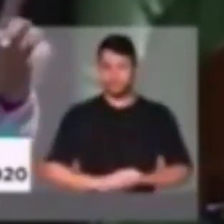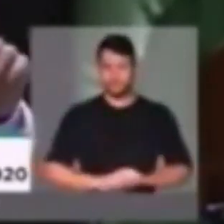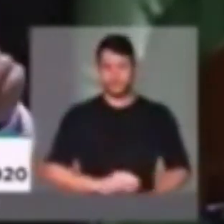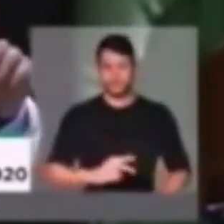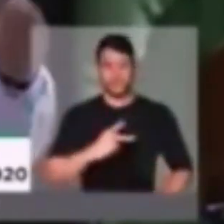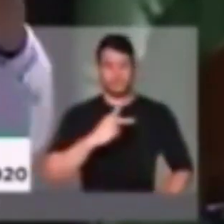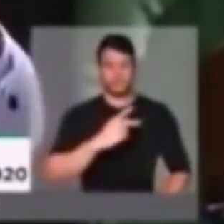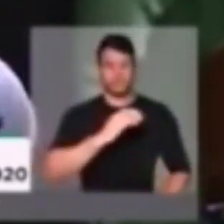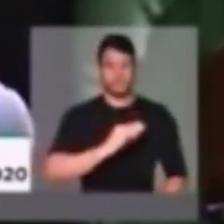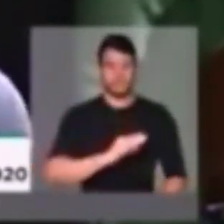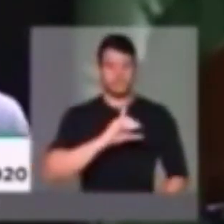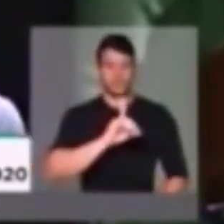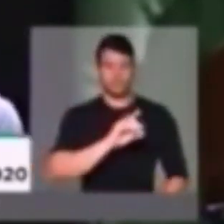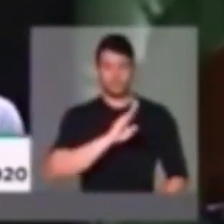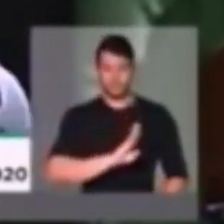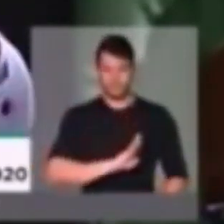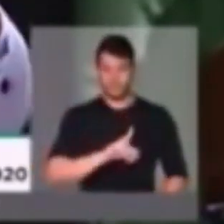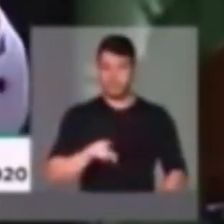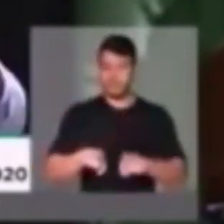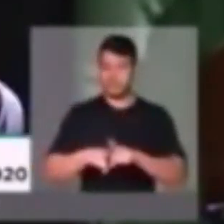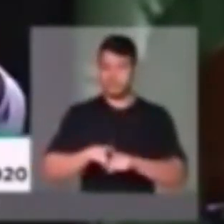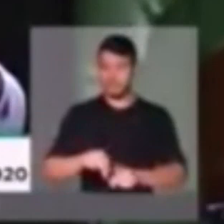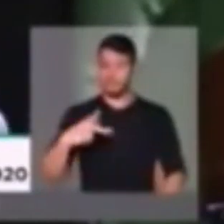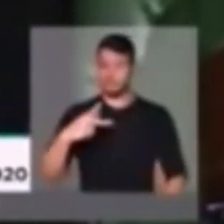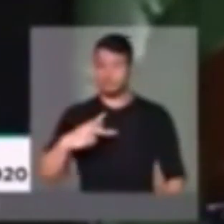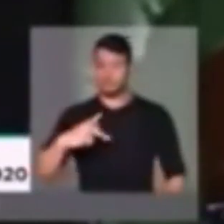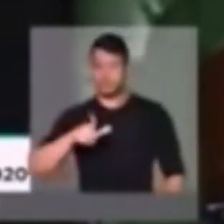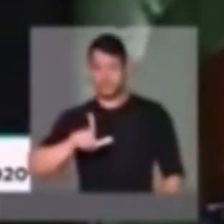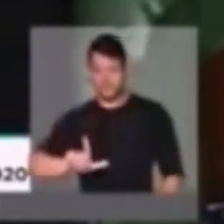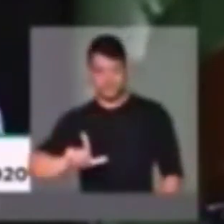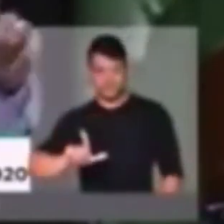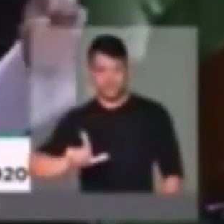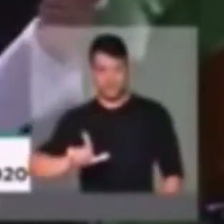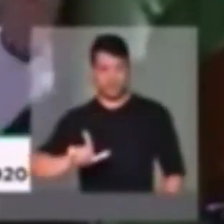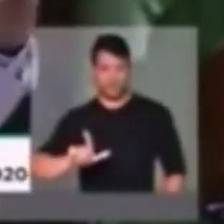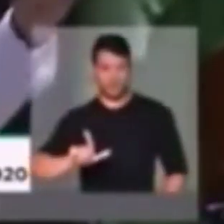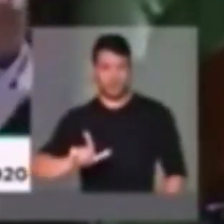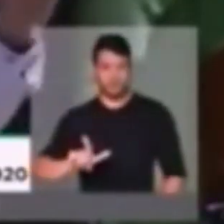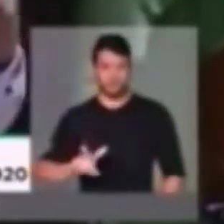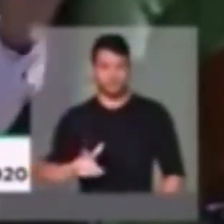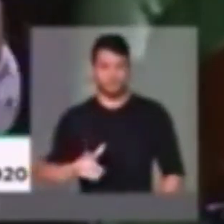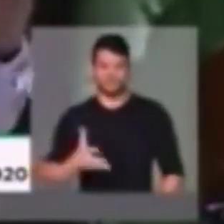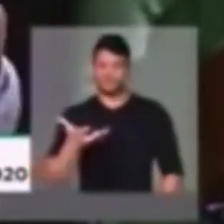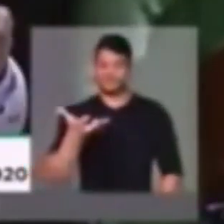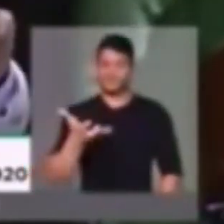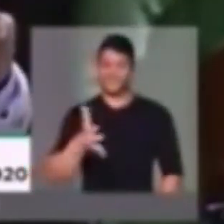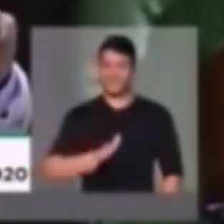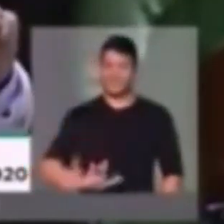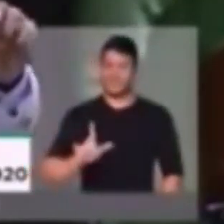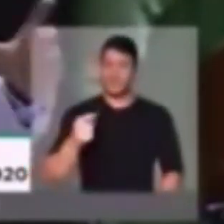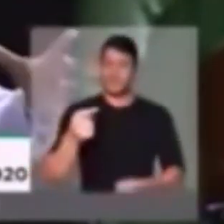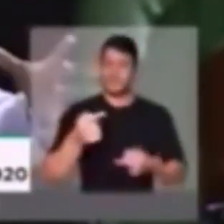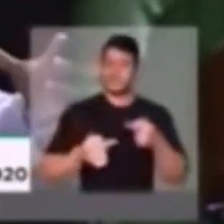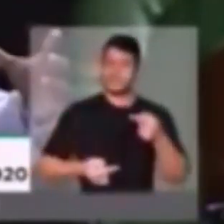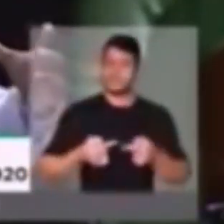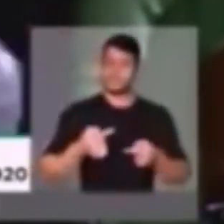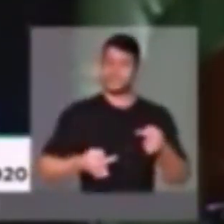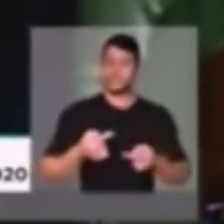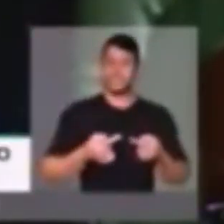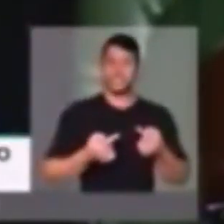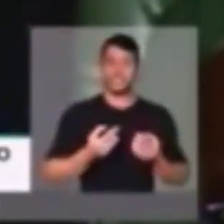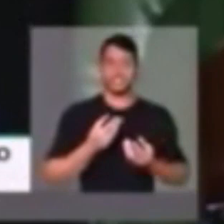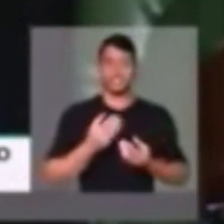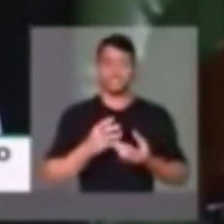o pc do b eo ppl que são os partidos em questão não estão discutindo uma